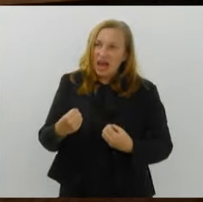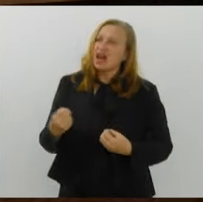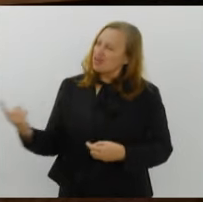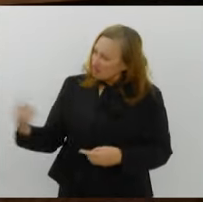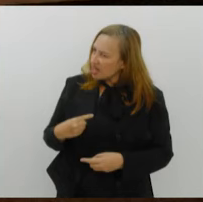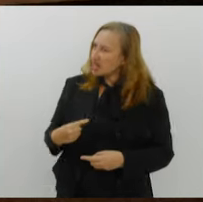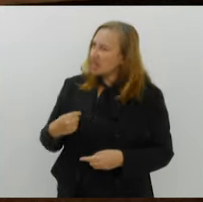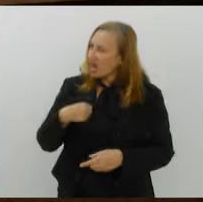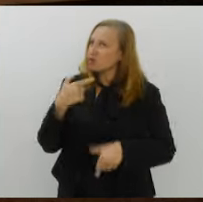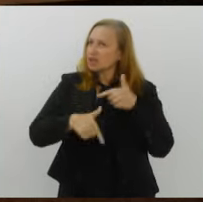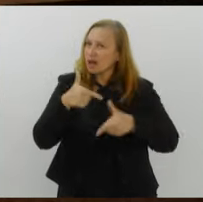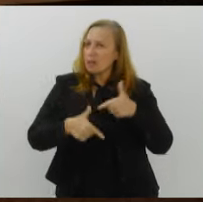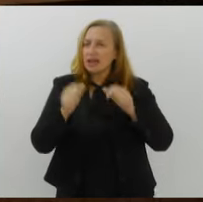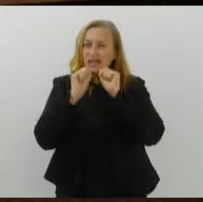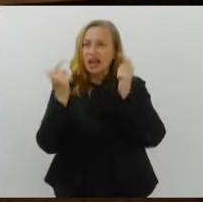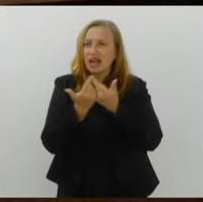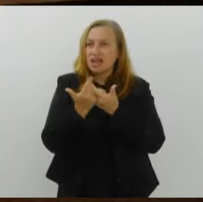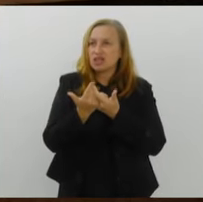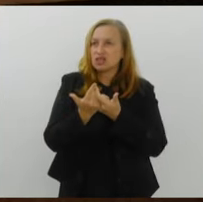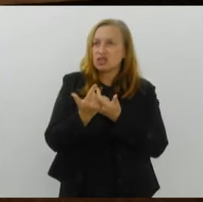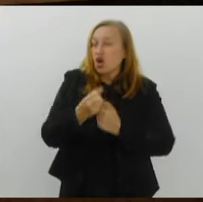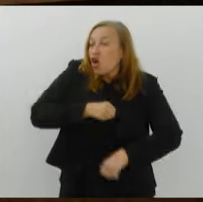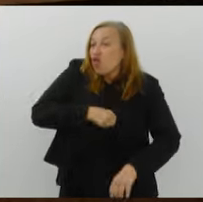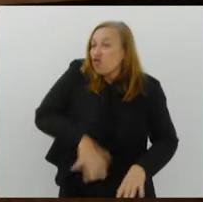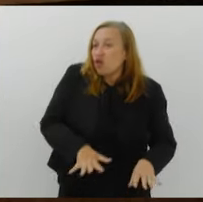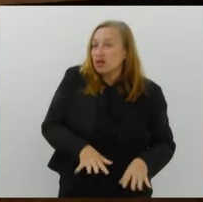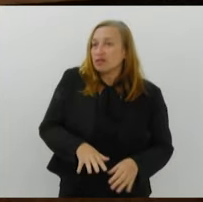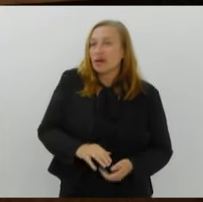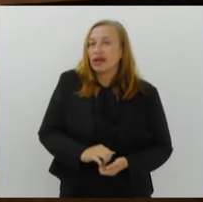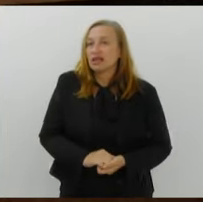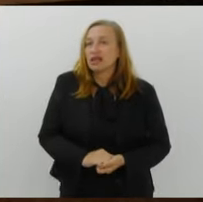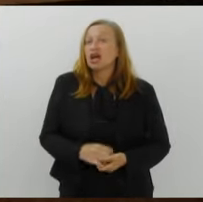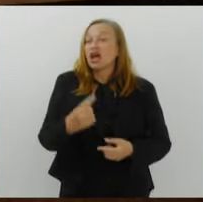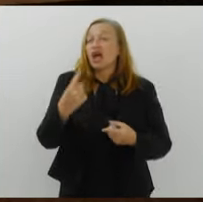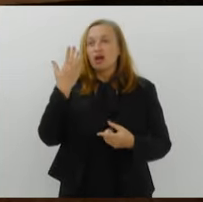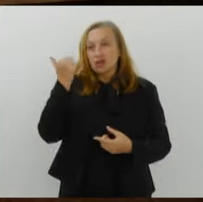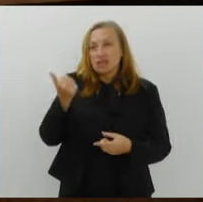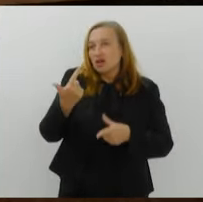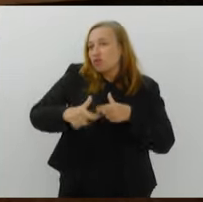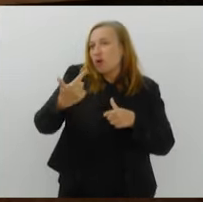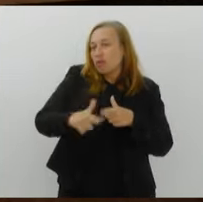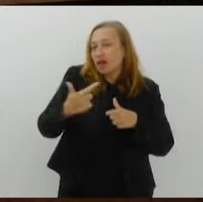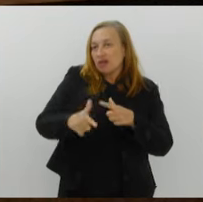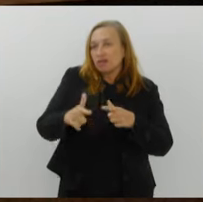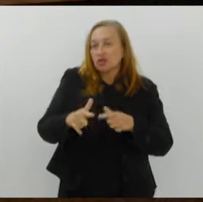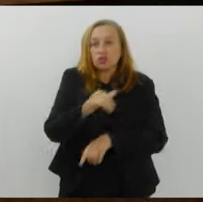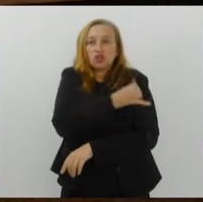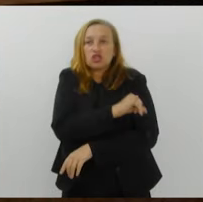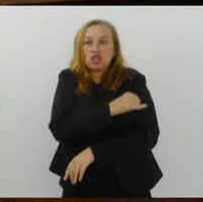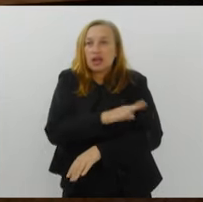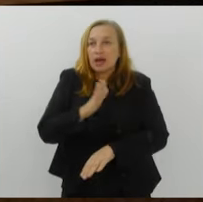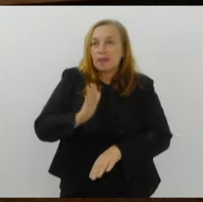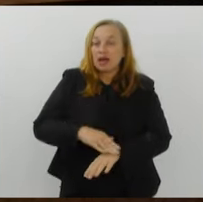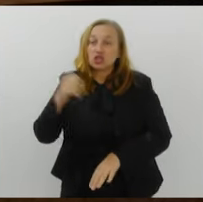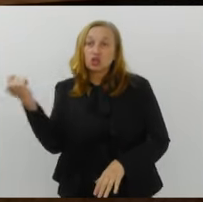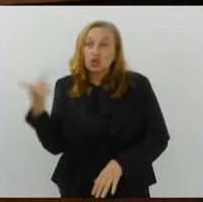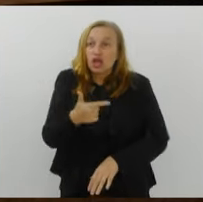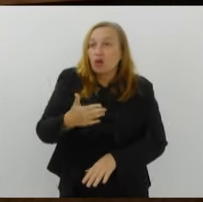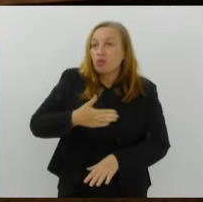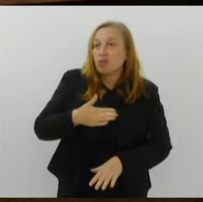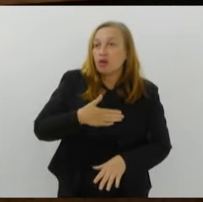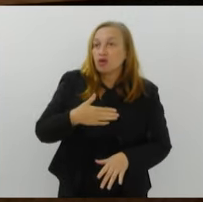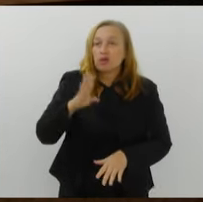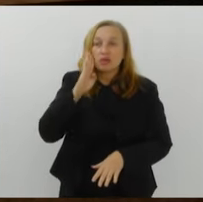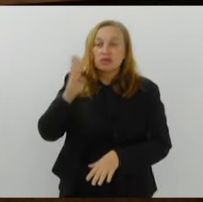me pega, foda-se. Desculpa falar, porque eu sei que o problema do Rio de Janeiro é muito maior que o meu, do que o meu direct, do meu Instagram, principalmente depois